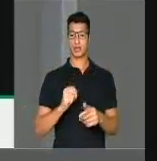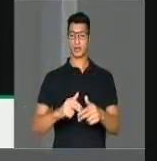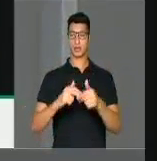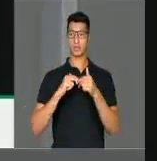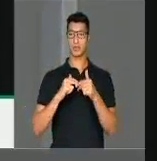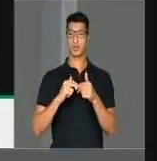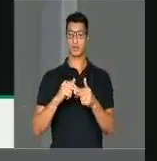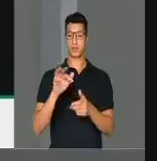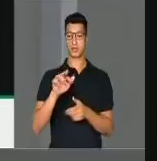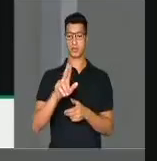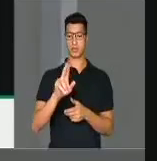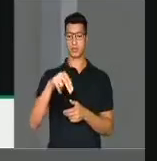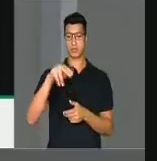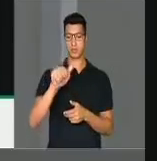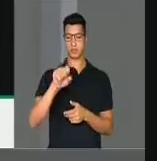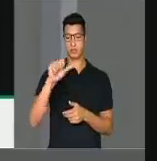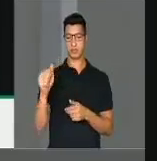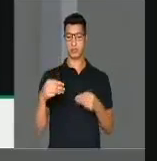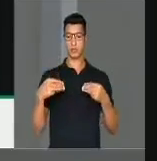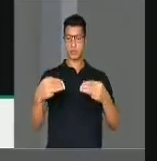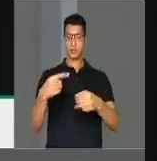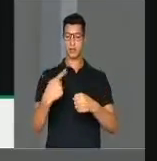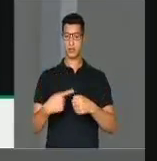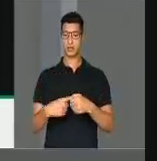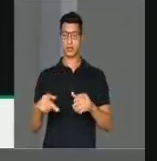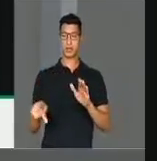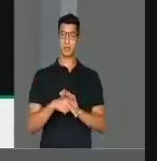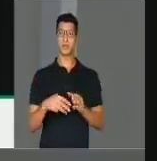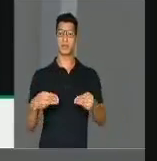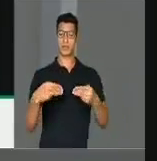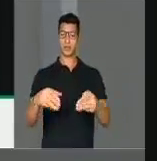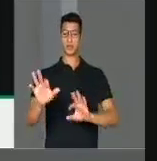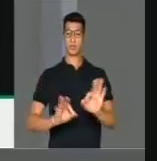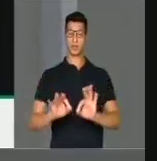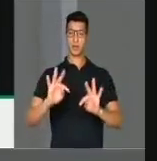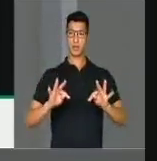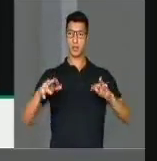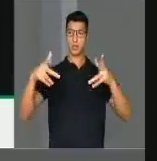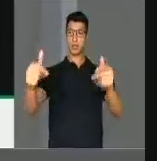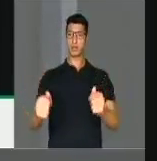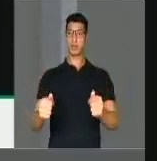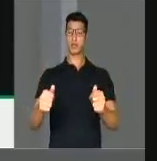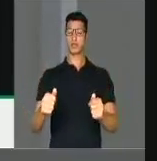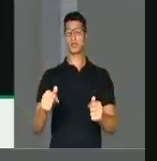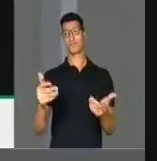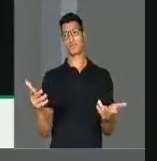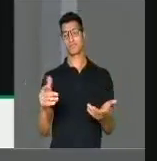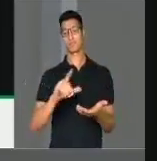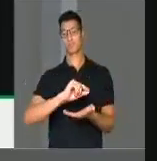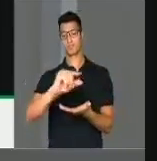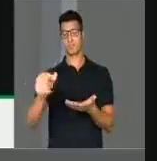Então, existe através da FUNASA, Ministério da Cidade, através do próprio Ministério do Planejamento, toda essa